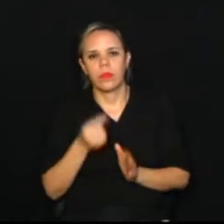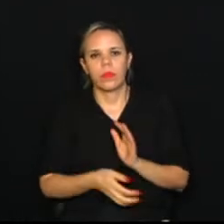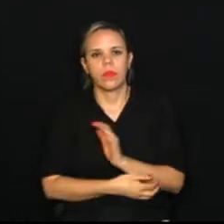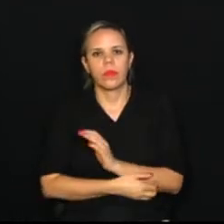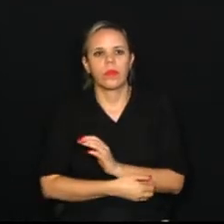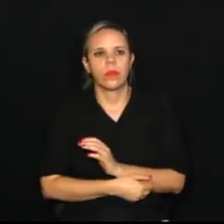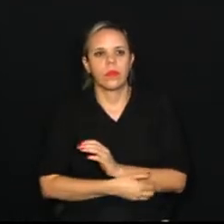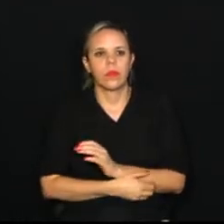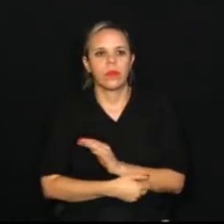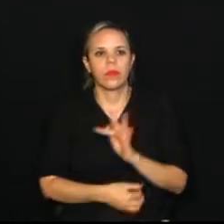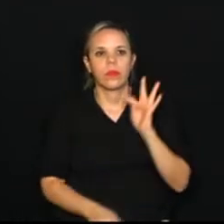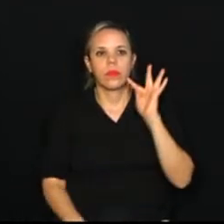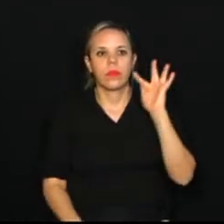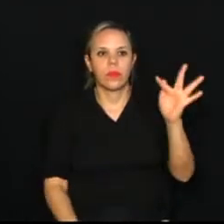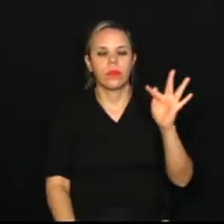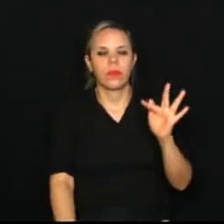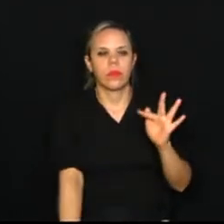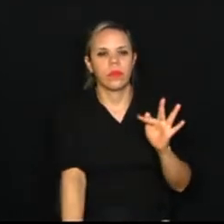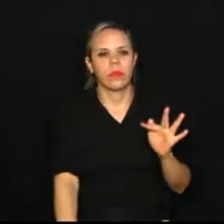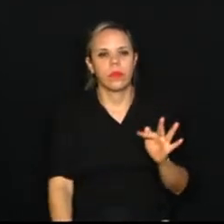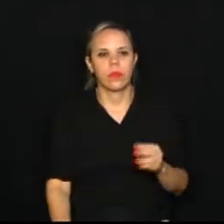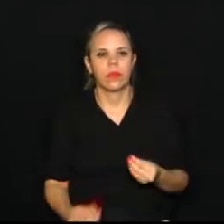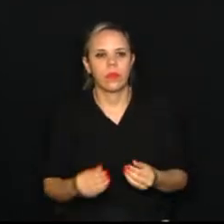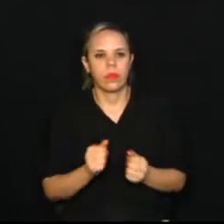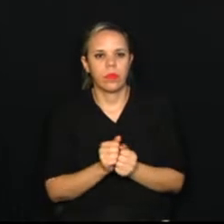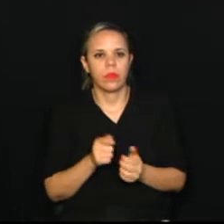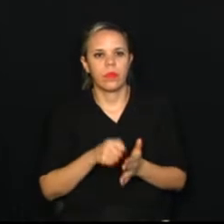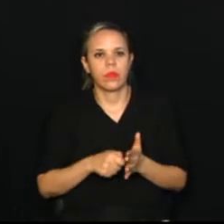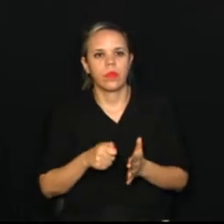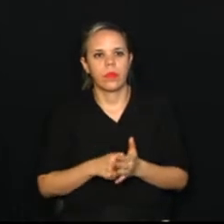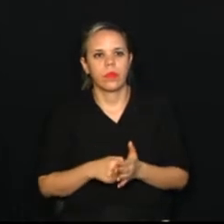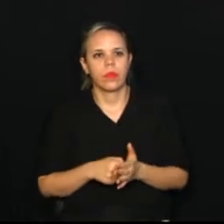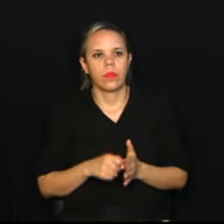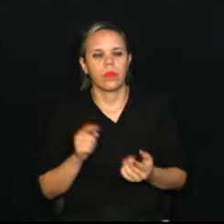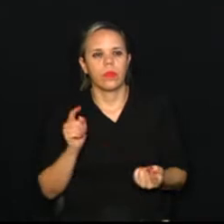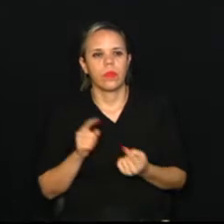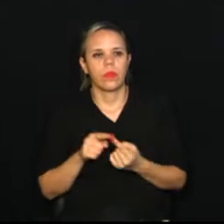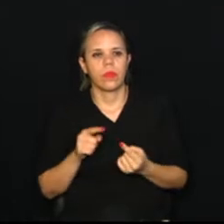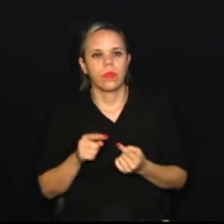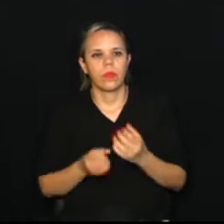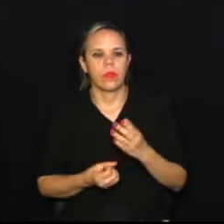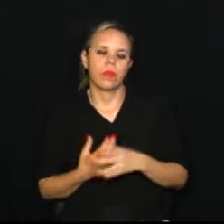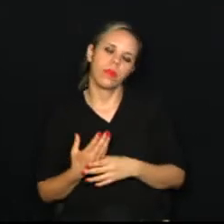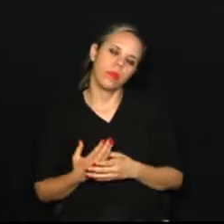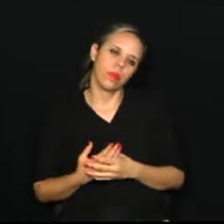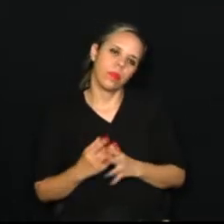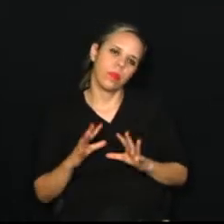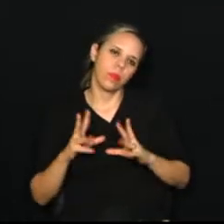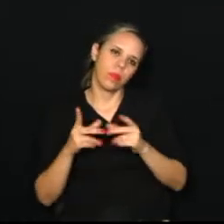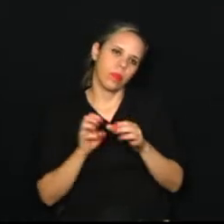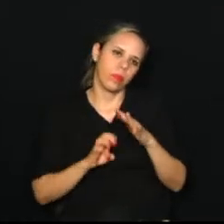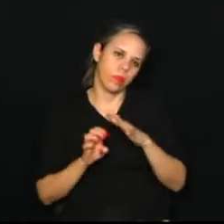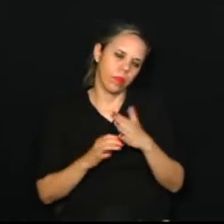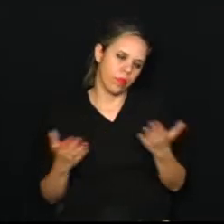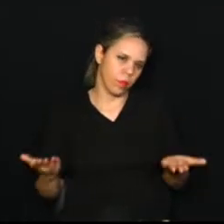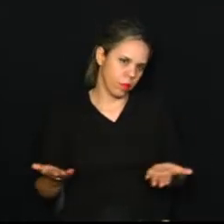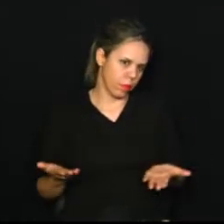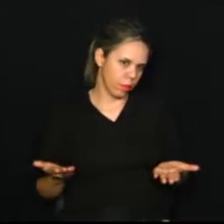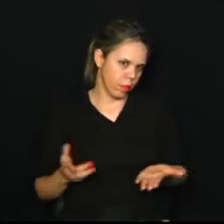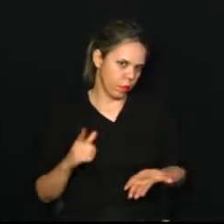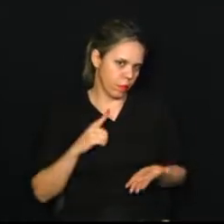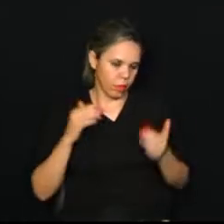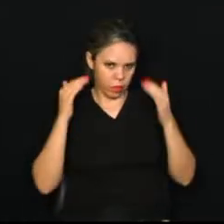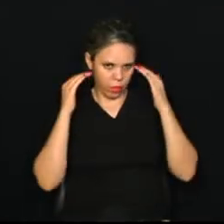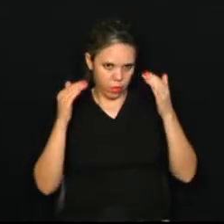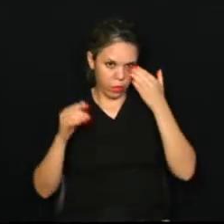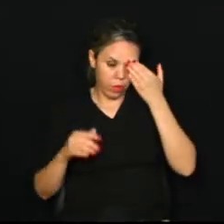no futuro, para que a gente possa caminhar juntos entre os objetivos gerais. Todas as empresas hoje têm que obedecer